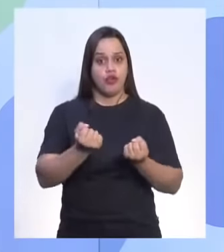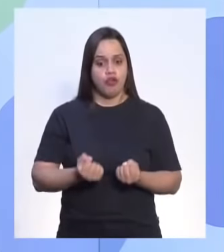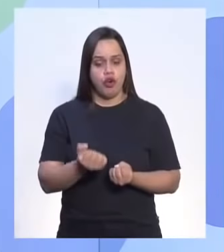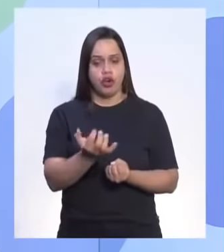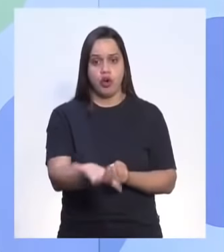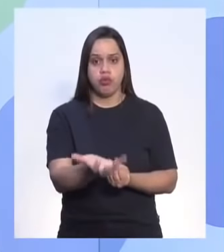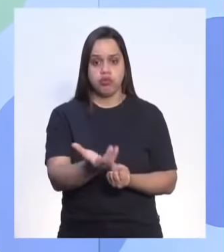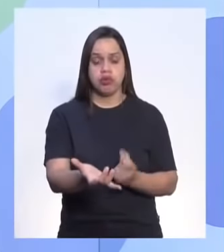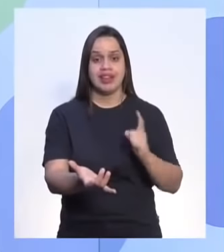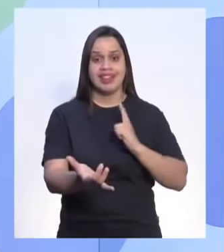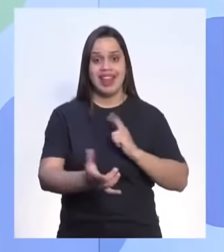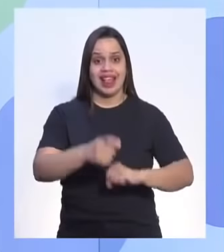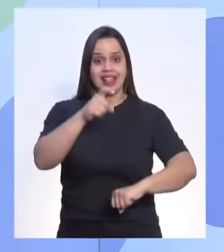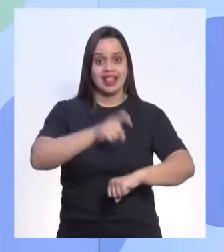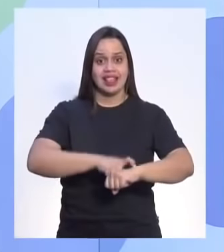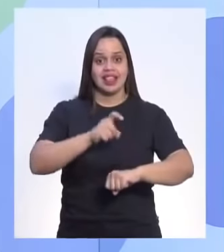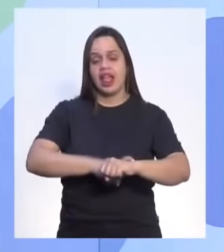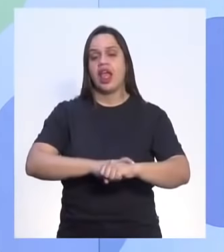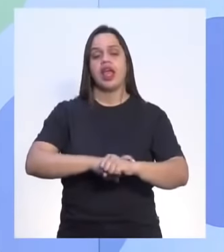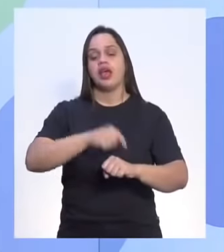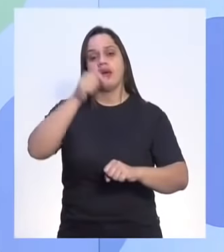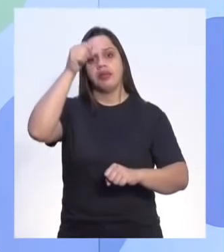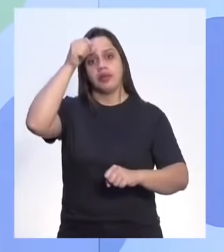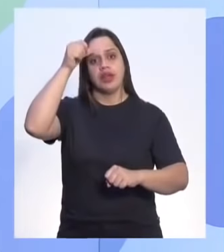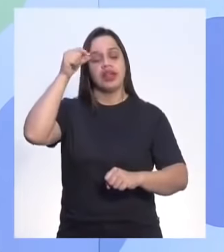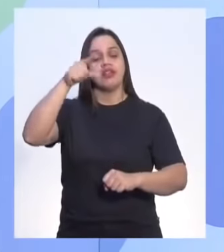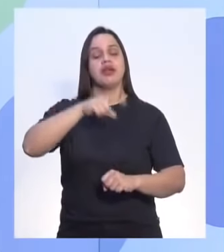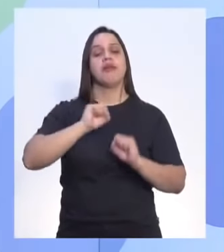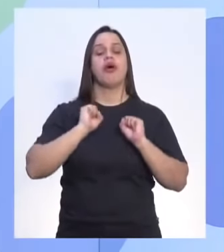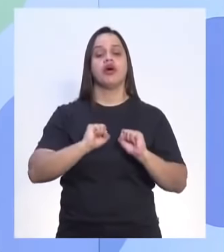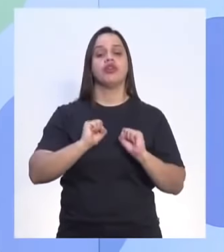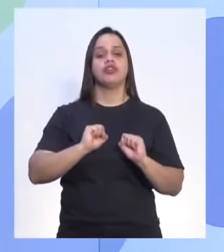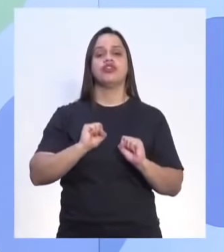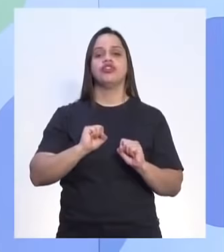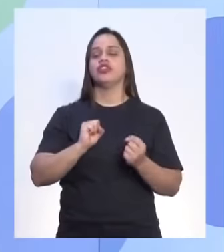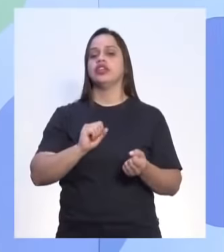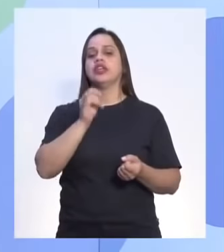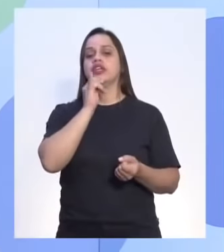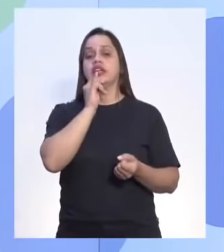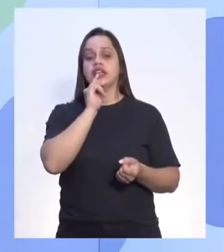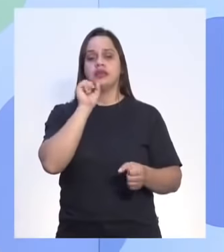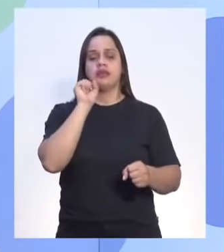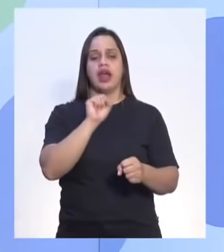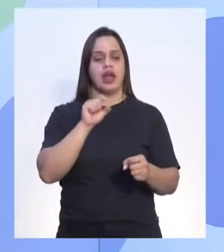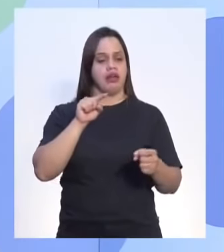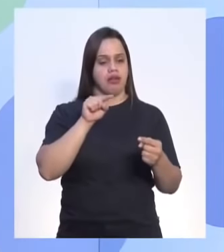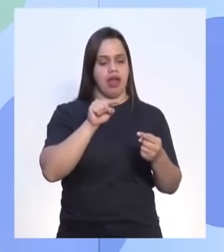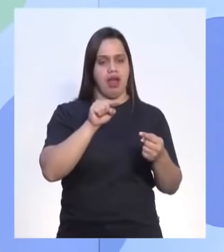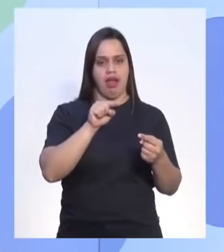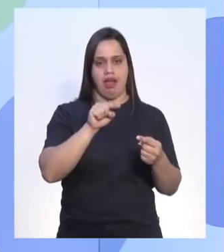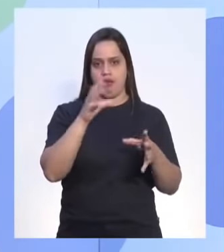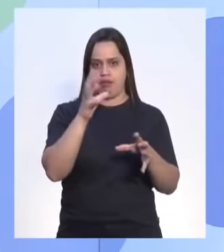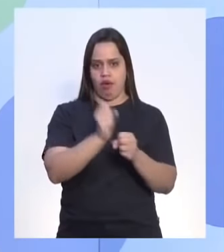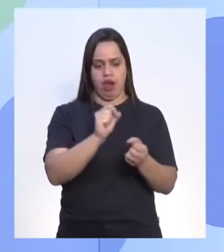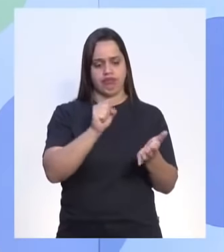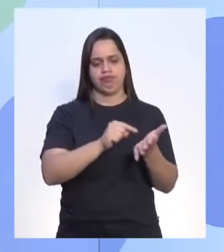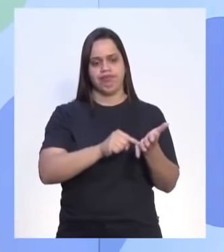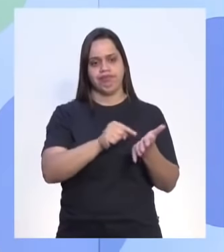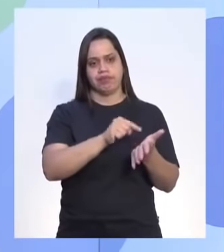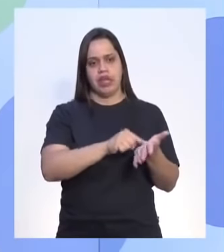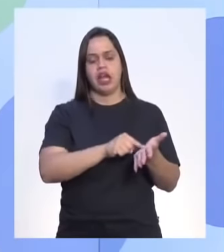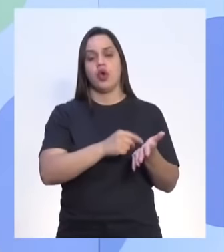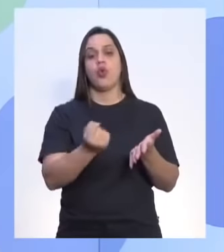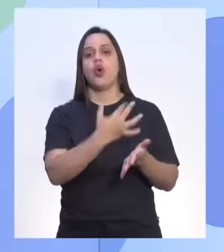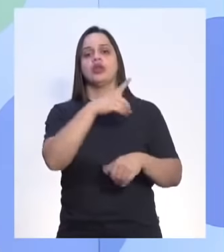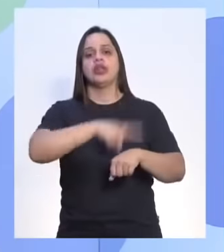Tem aquele time. Exatamente. Que você pode calcular, Perfeito. Lá, colocar o tempo que ele vai ficar dentro do forno, tudo. É